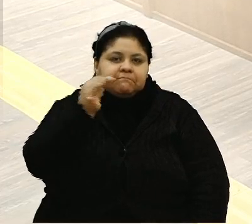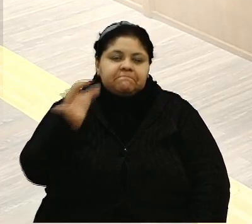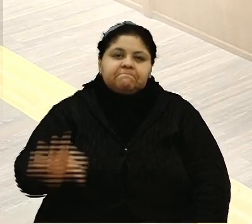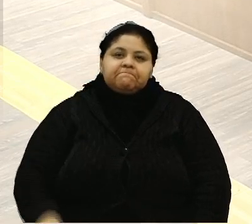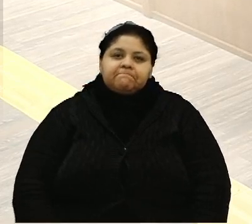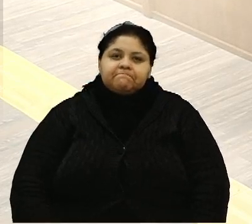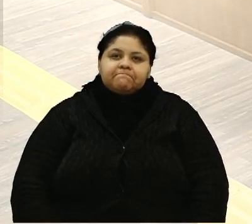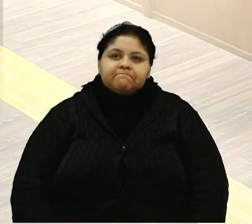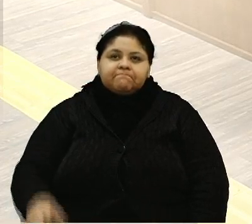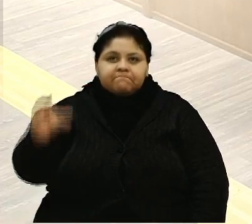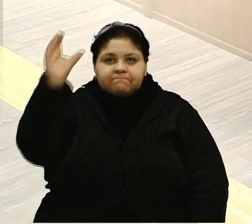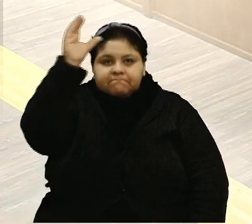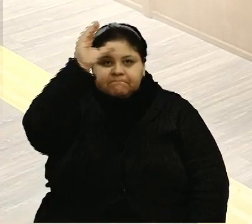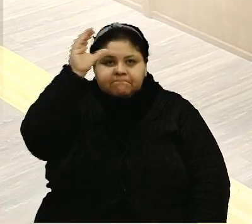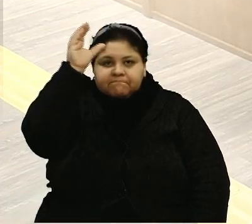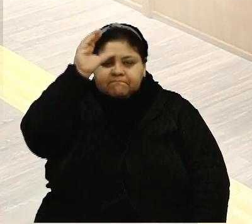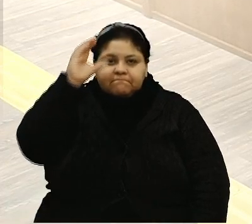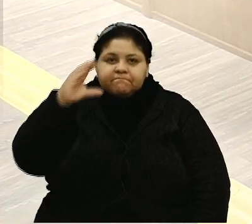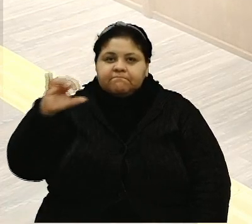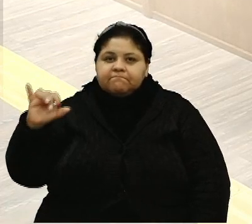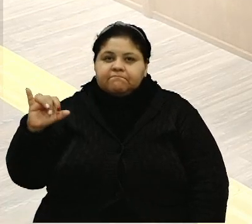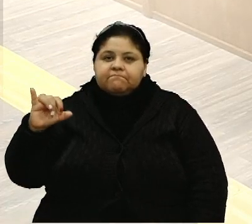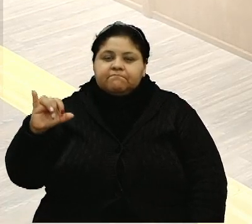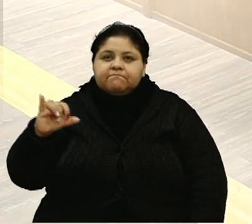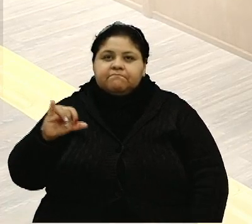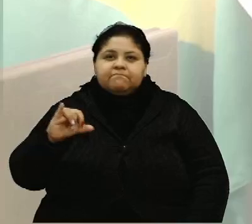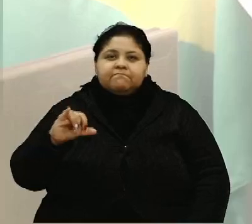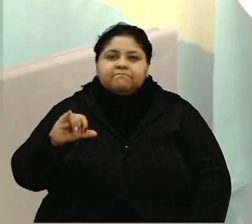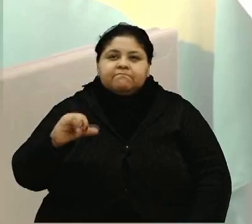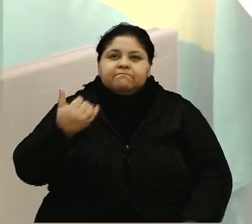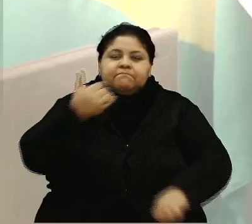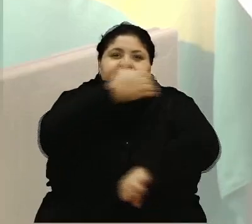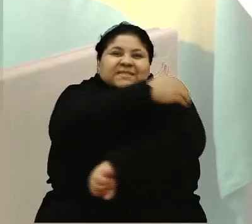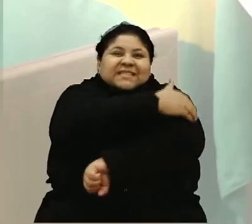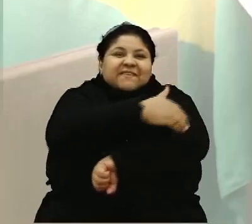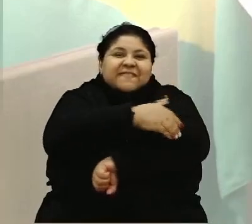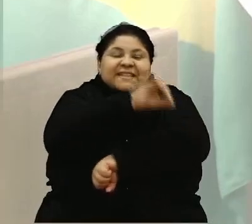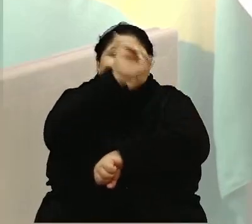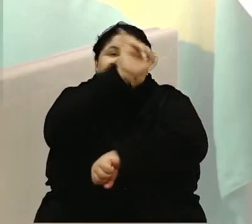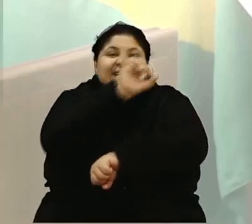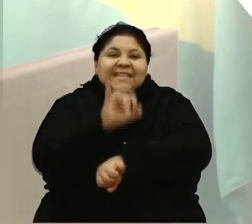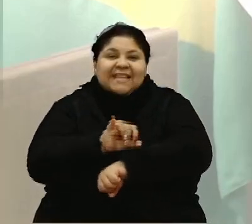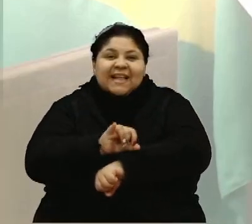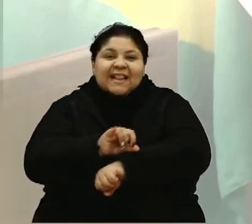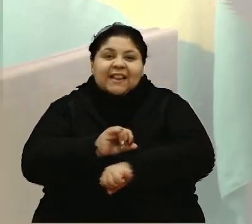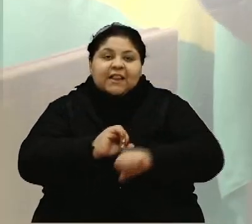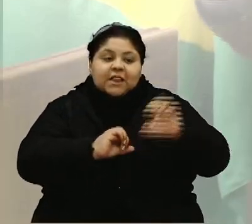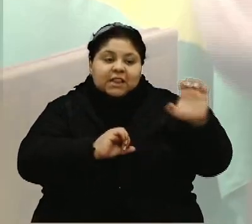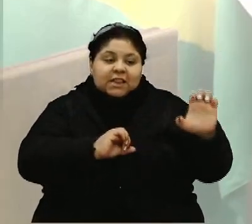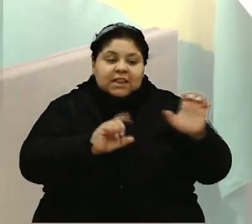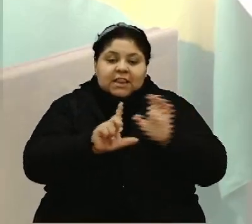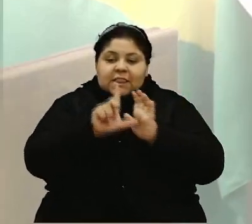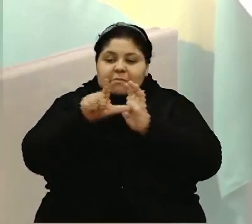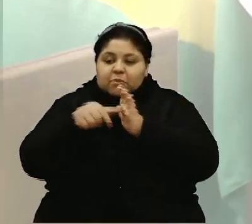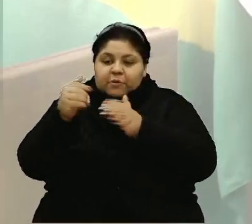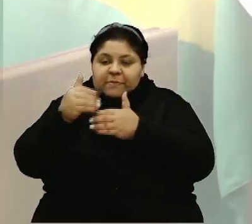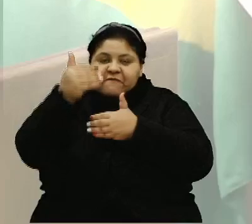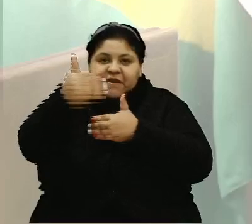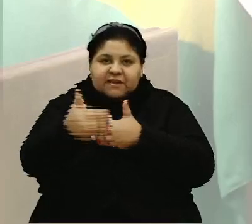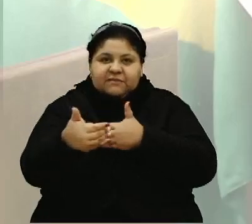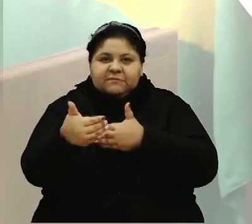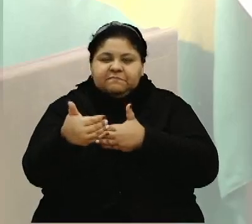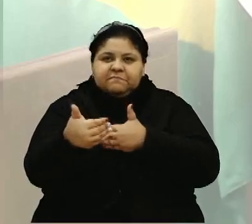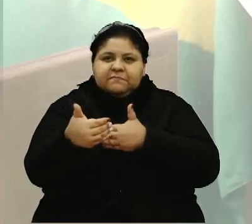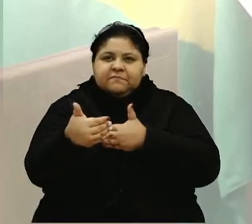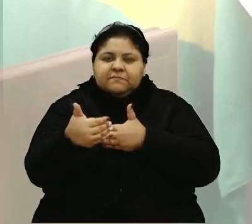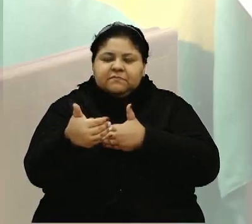Tio Si, que por muitos anos teve na Avenida Itália, o galpão do Tio Si, do lado esquerdo, depois mudou para frente, ali